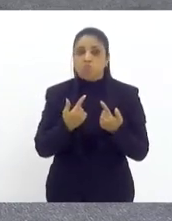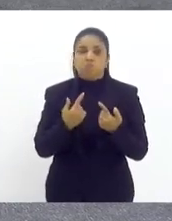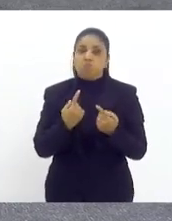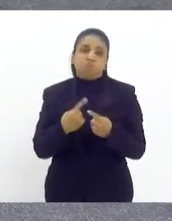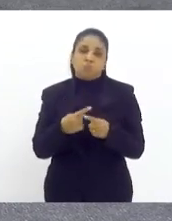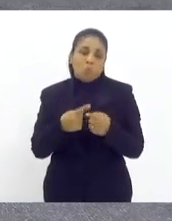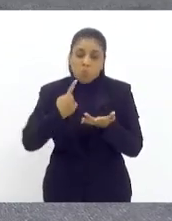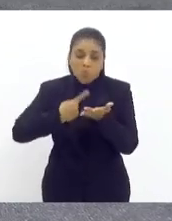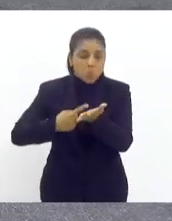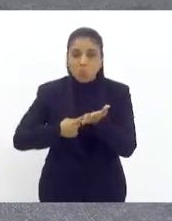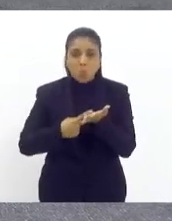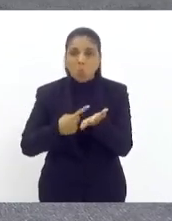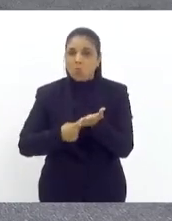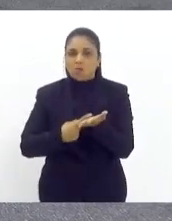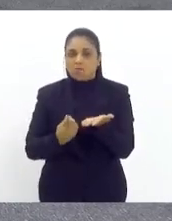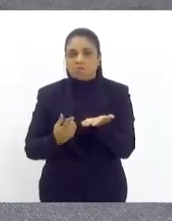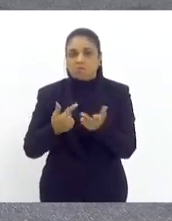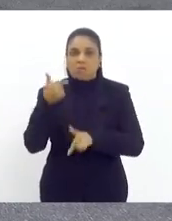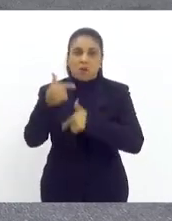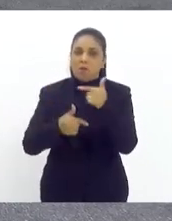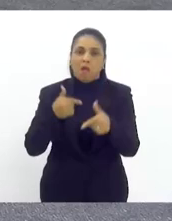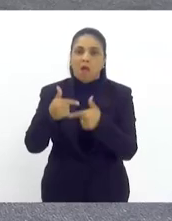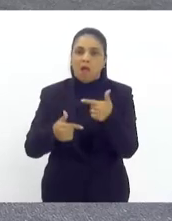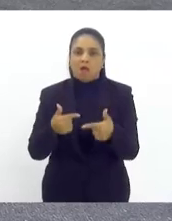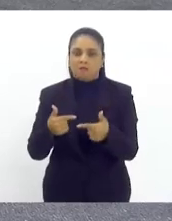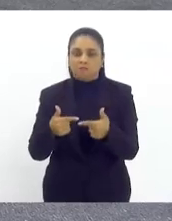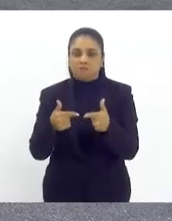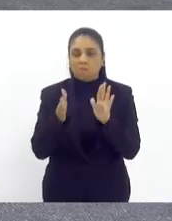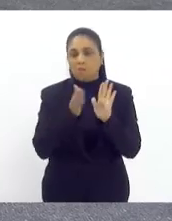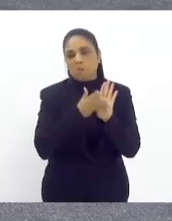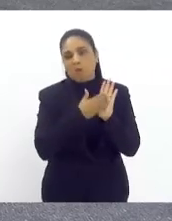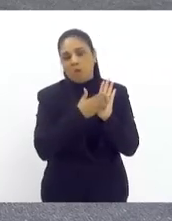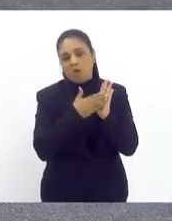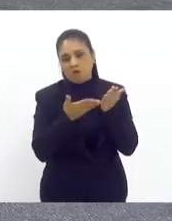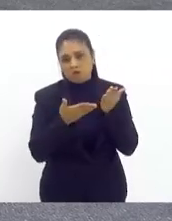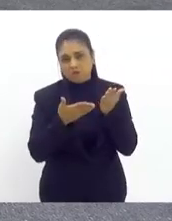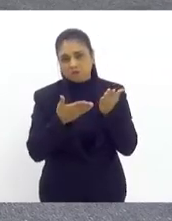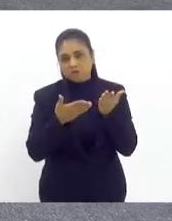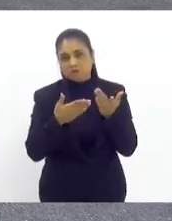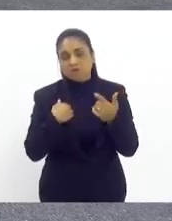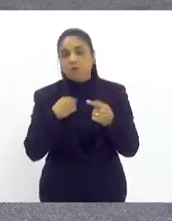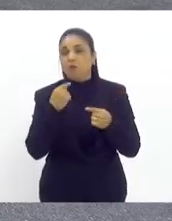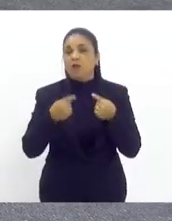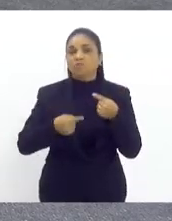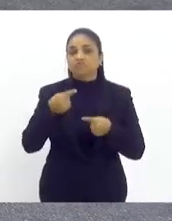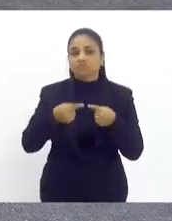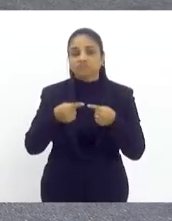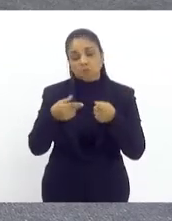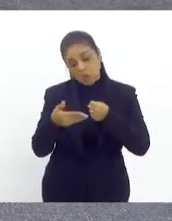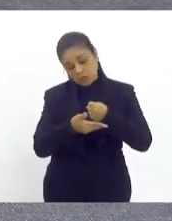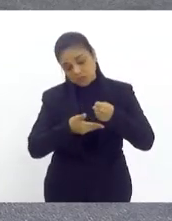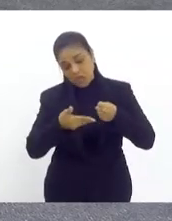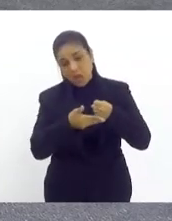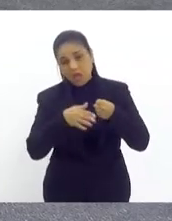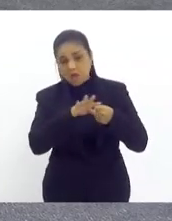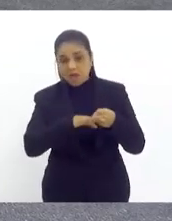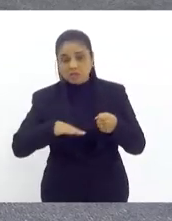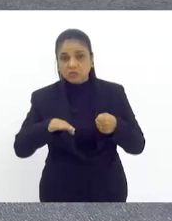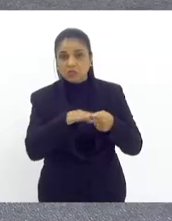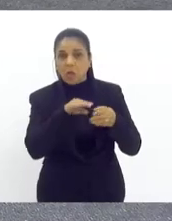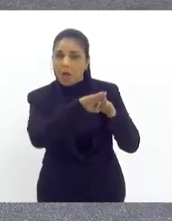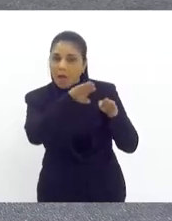logo sendo entre aspas coerente ele faz o que faz com um salário mínimo regional é um absurdo